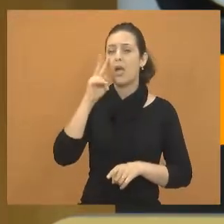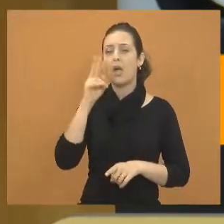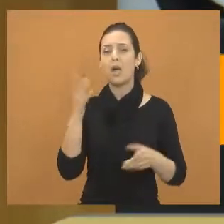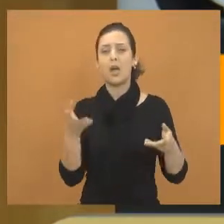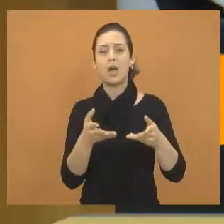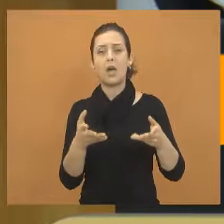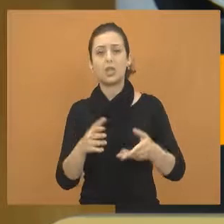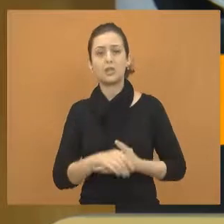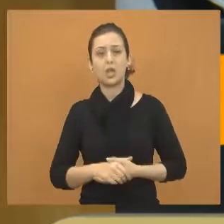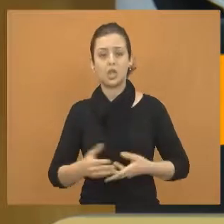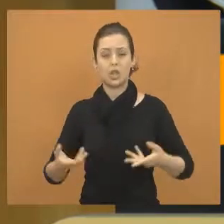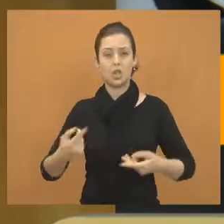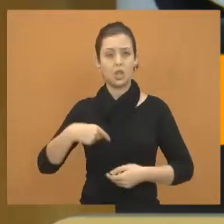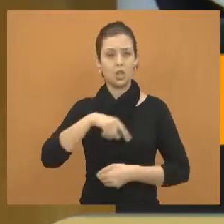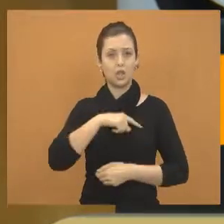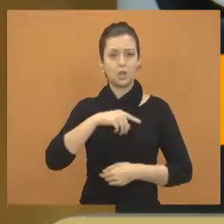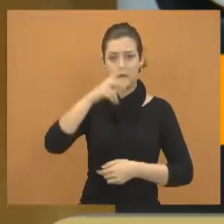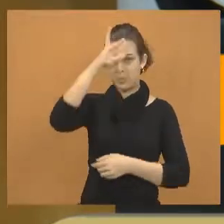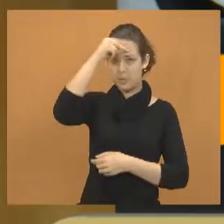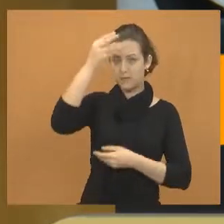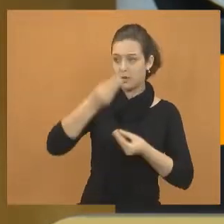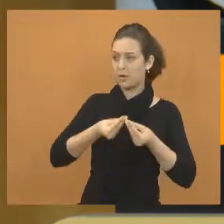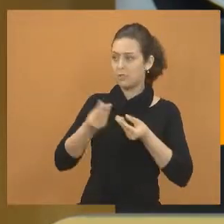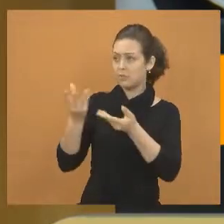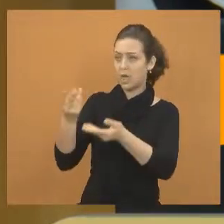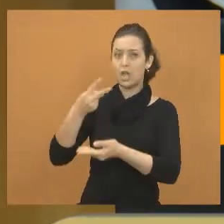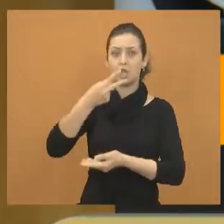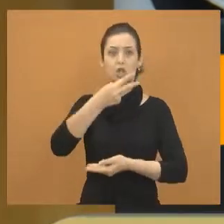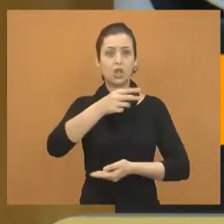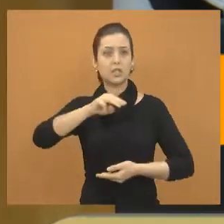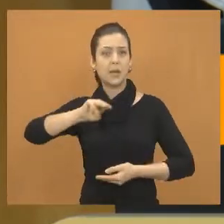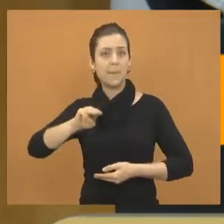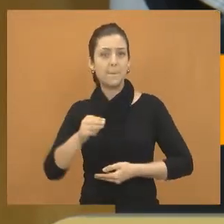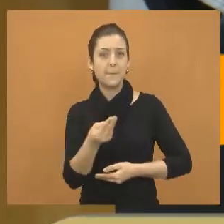agora devolvendo para a Prefeitura Municipal